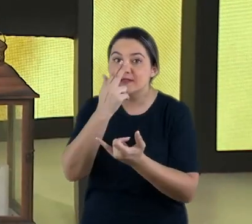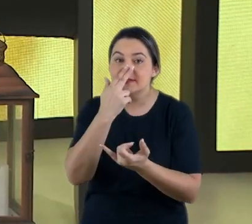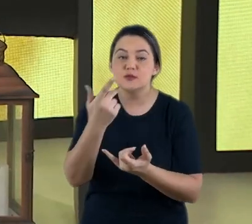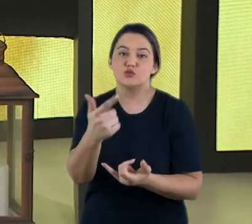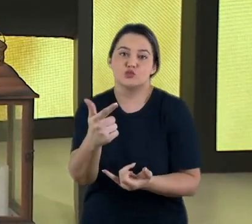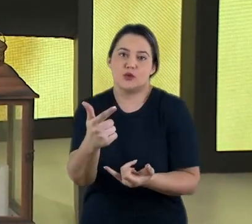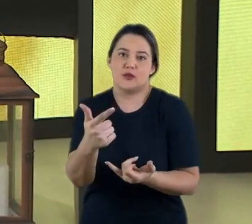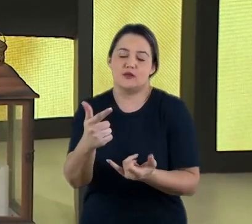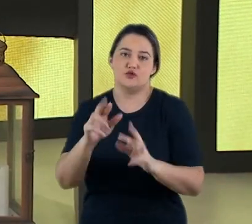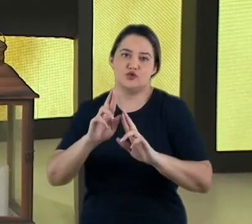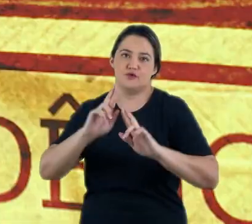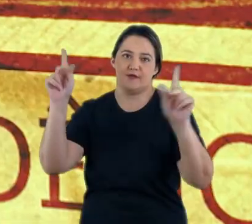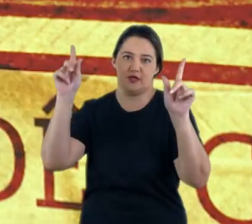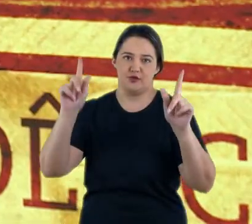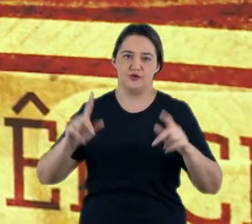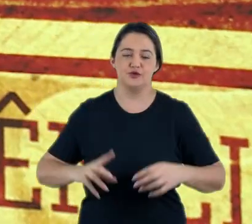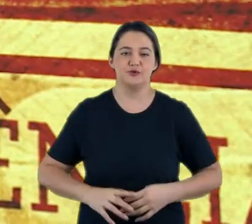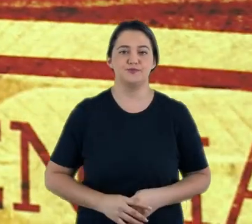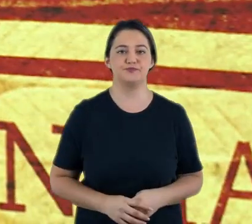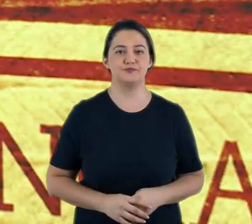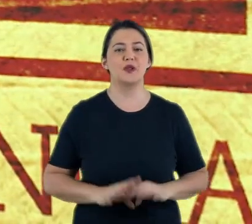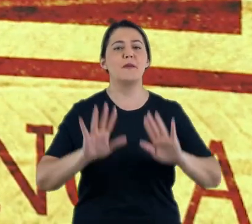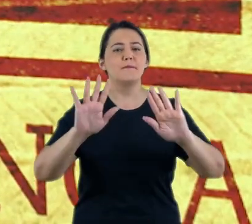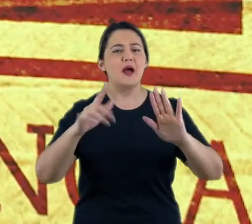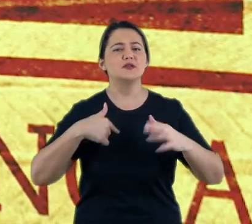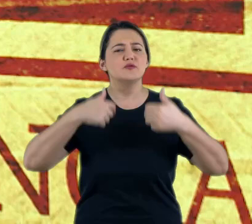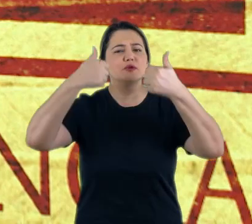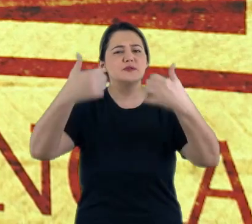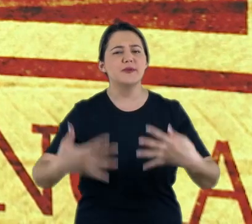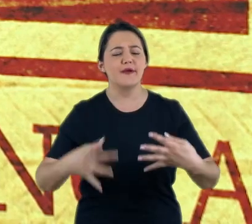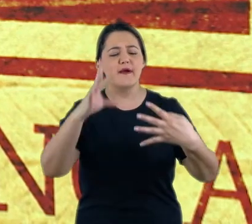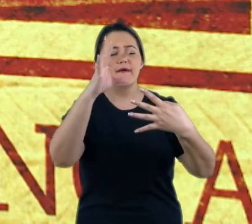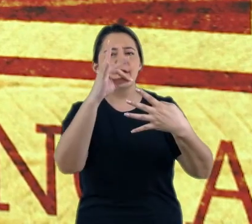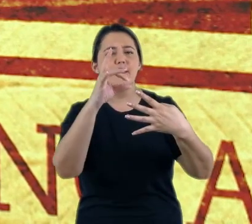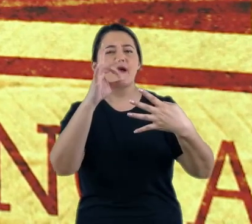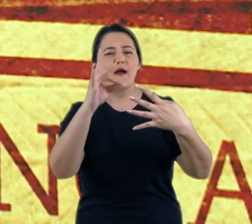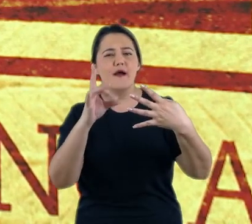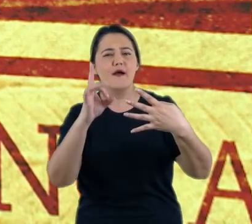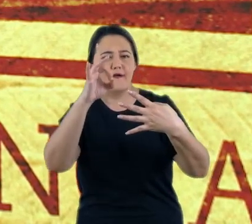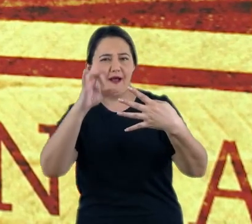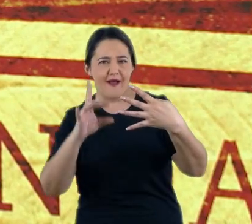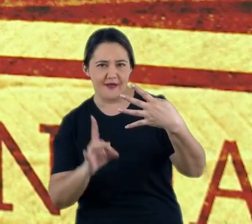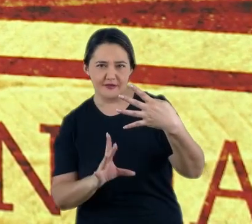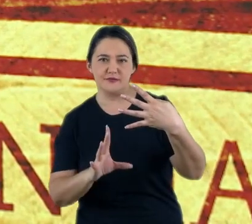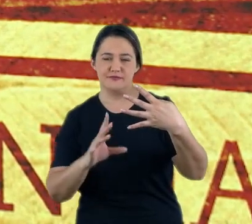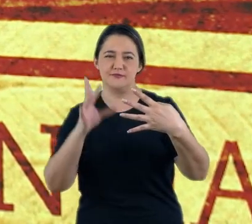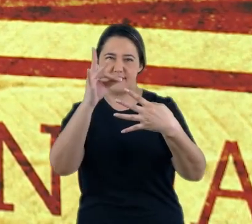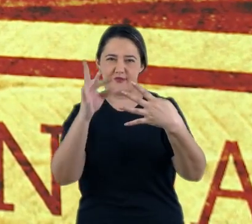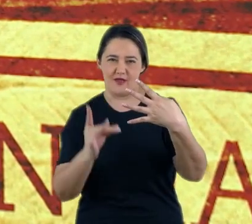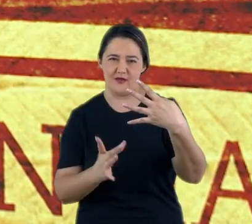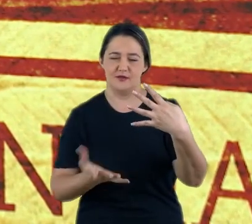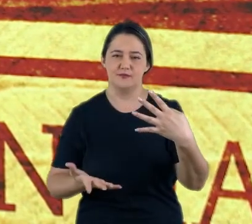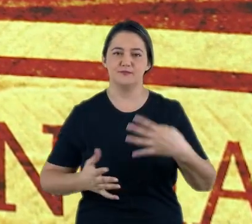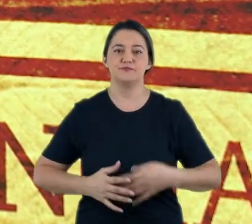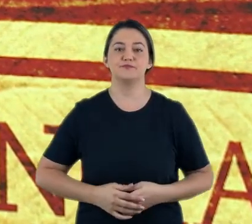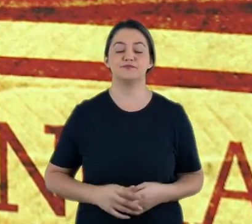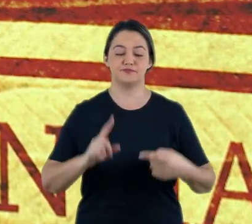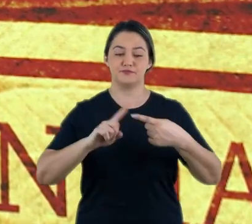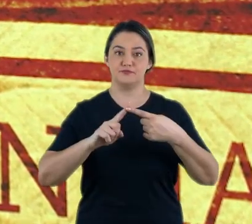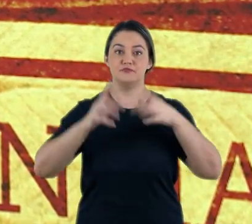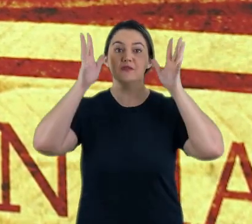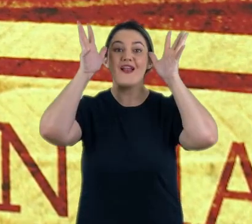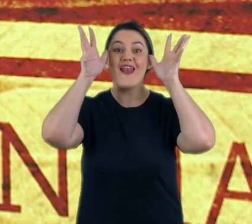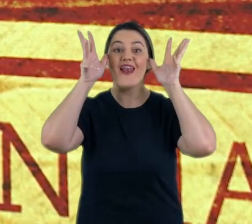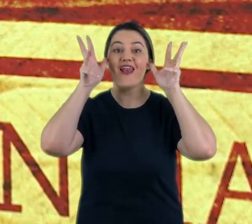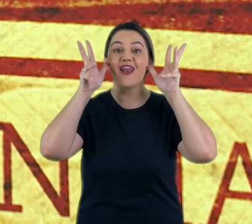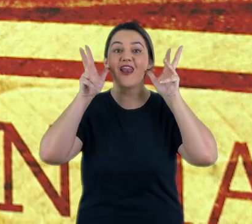mundo animal. Vamos falar então detidamente de cada um desses animais. Como eu disse para vocês, o primeiro